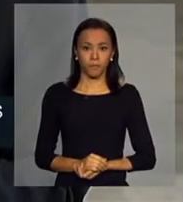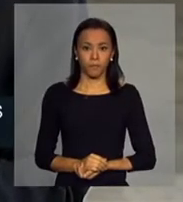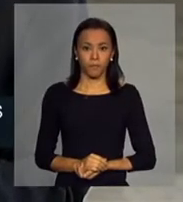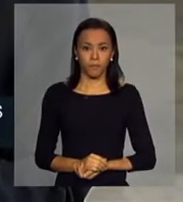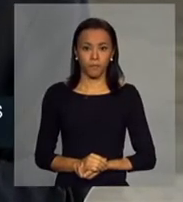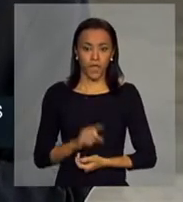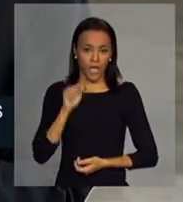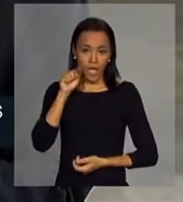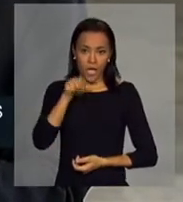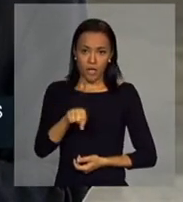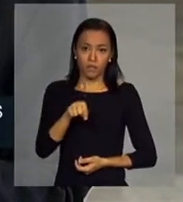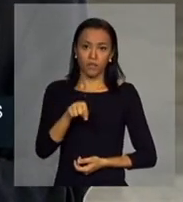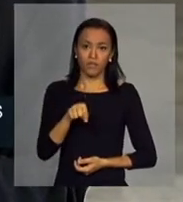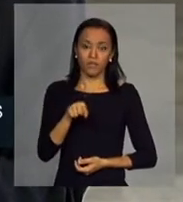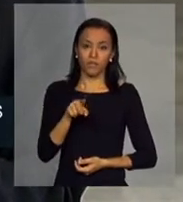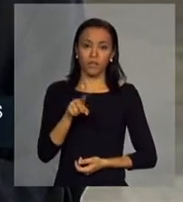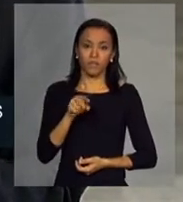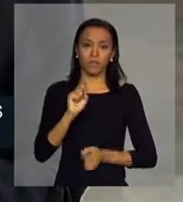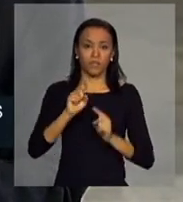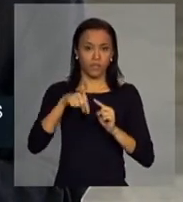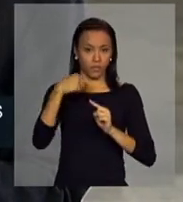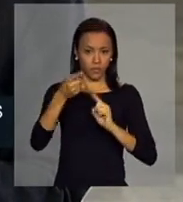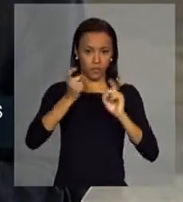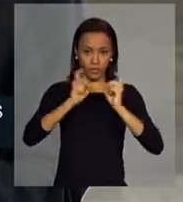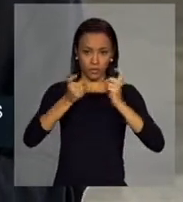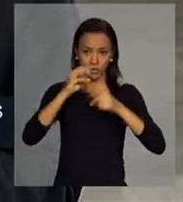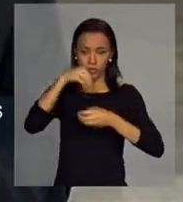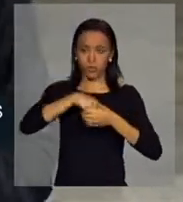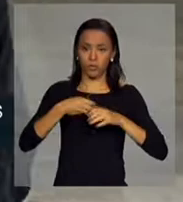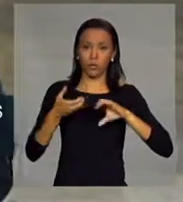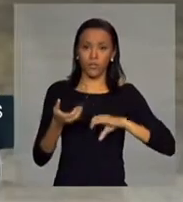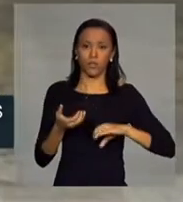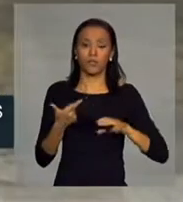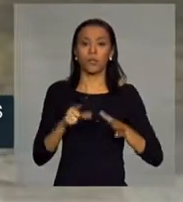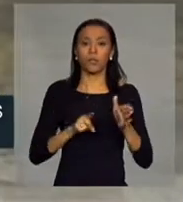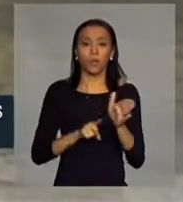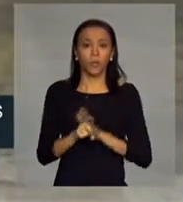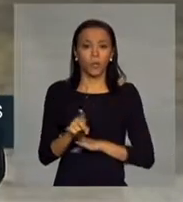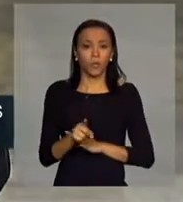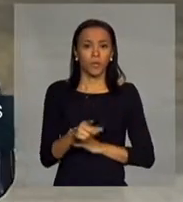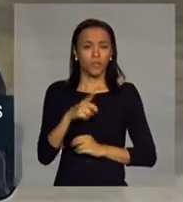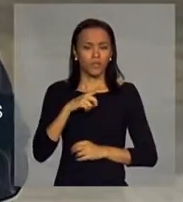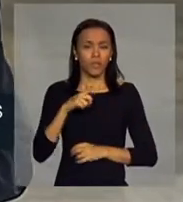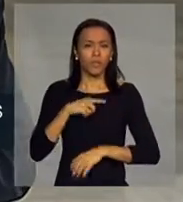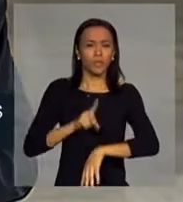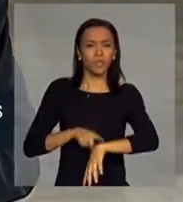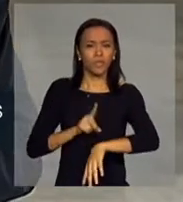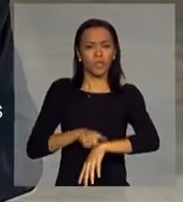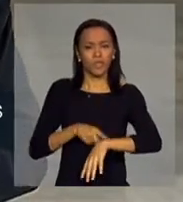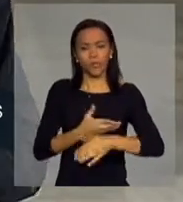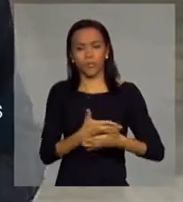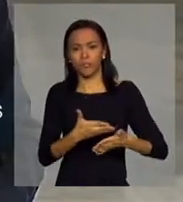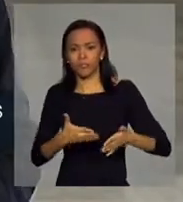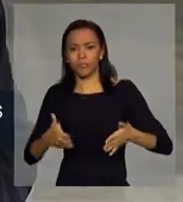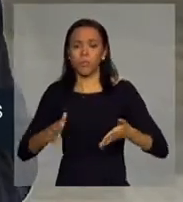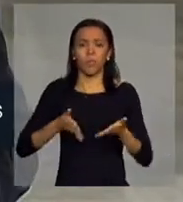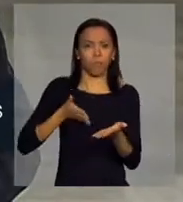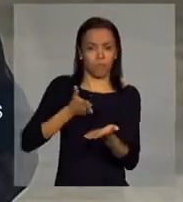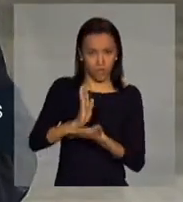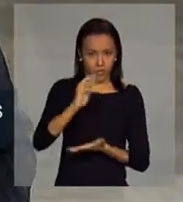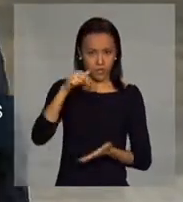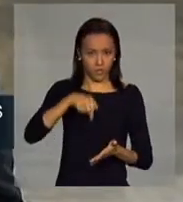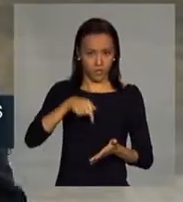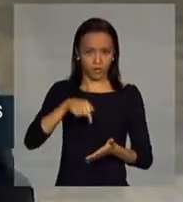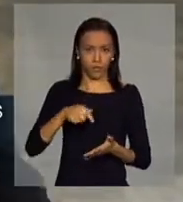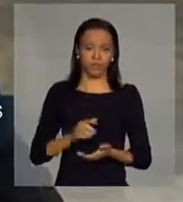Esse não foi, vai ser discutido no Congresso. Ministro, e há um prazo para regulamentar, aprovar isso, regulamentação?